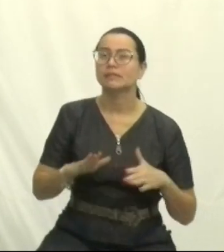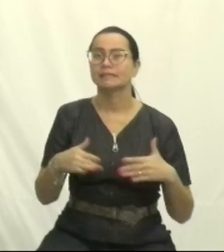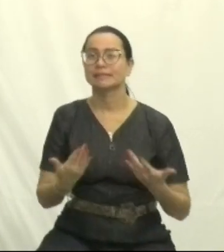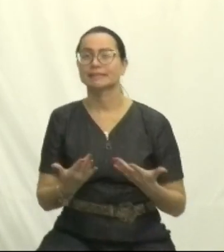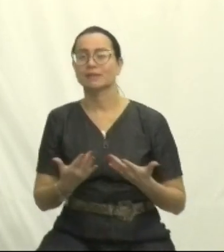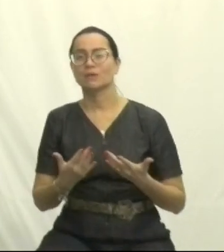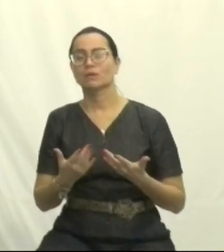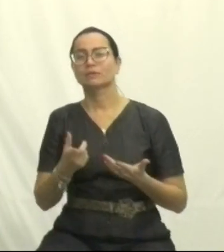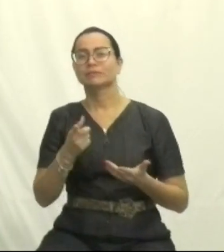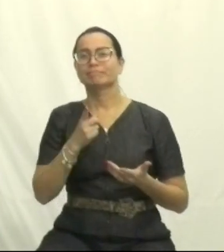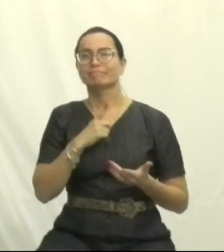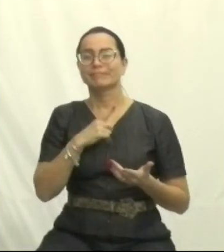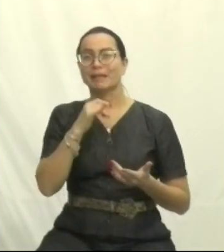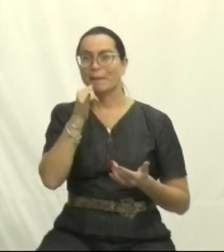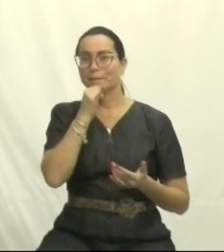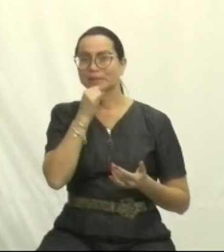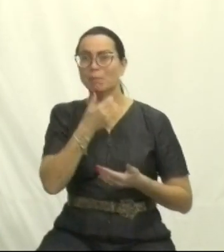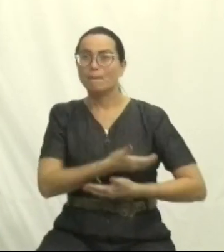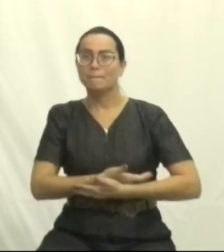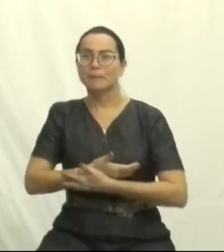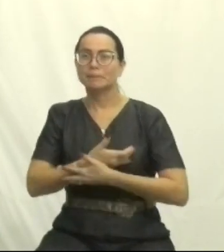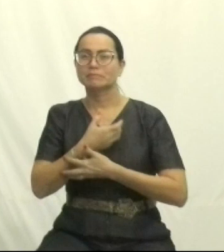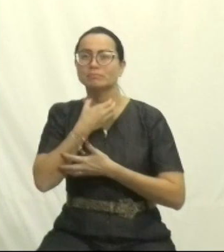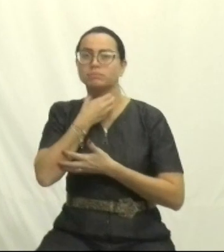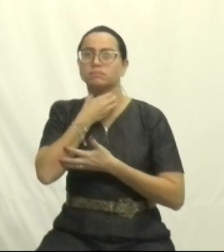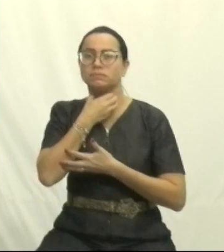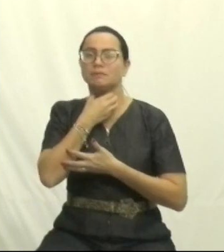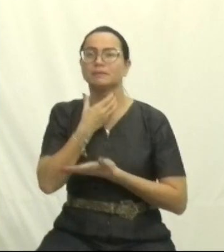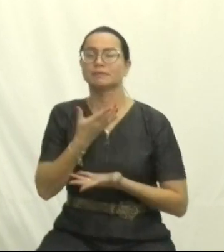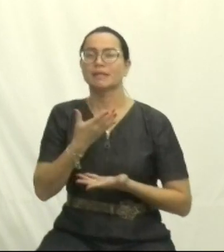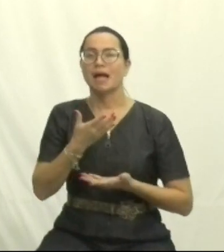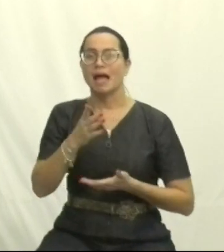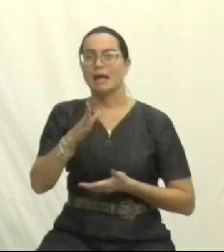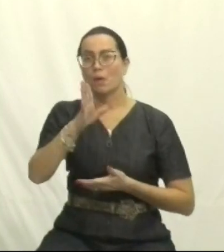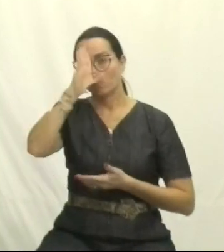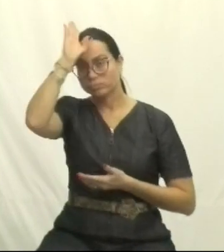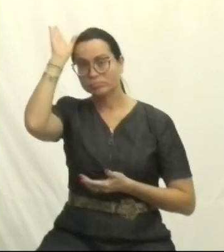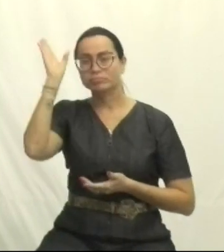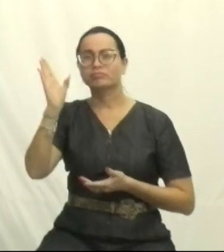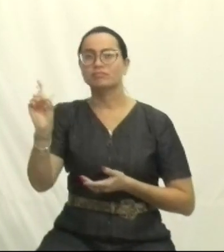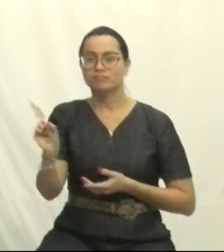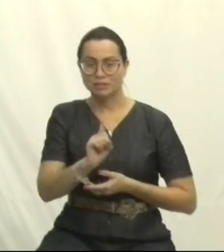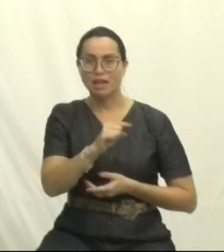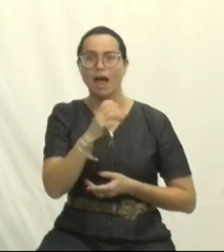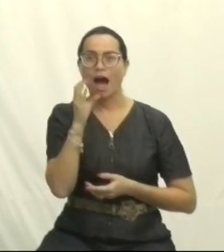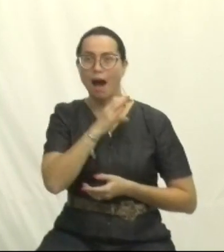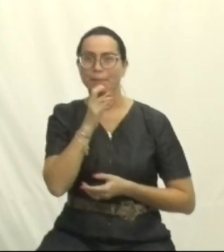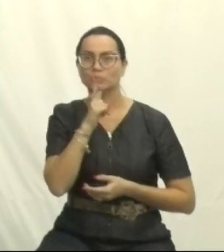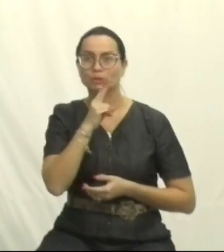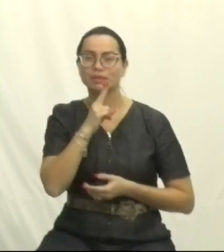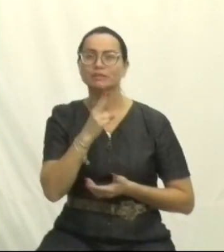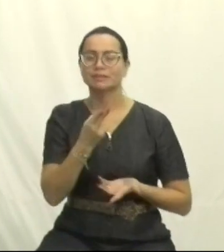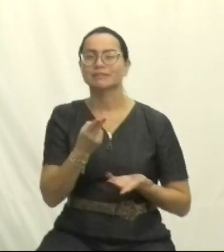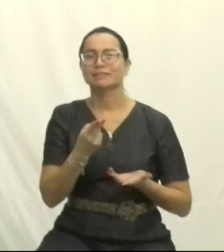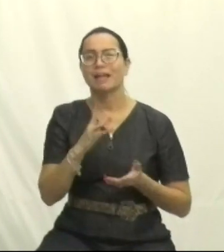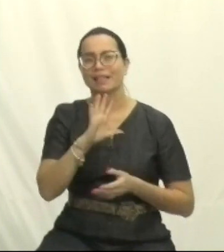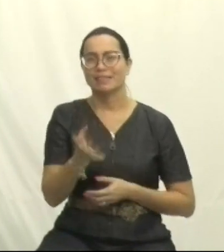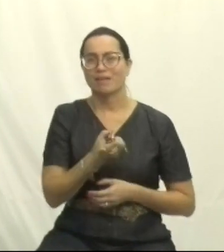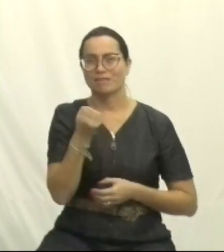essa desobstrução no local. E aí, essa parte da fachada à direita aqui da